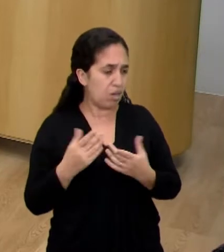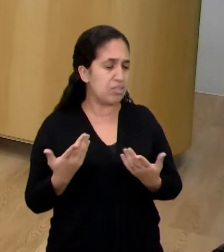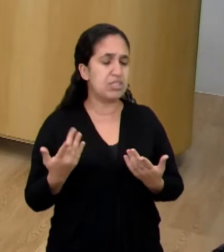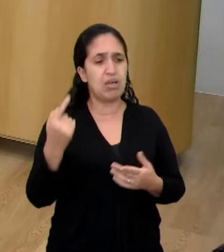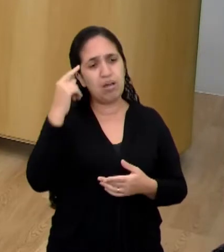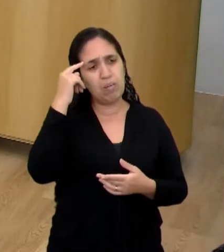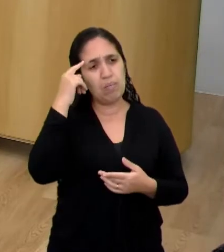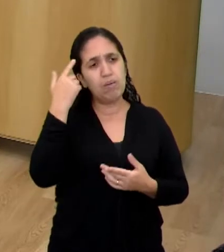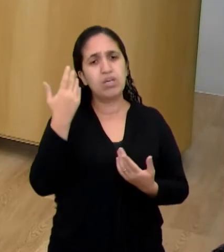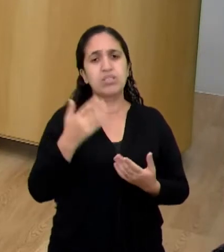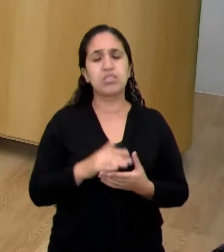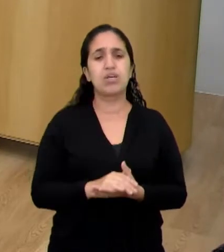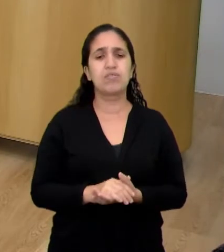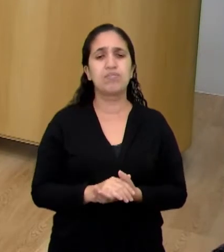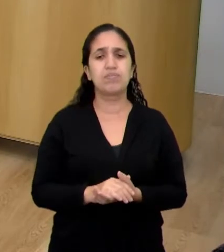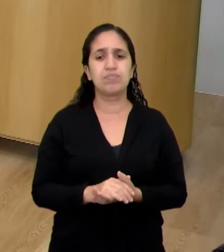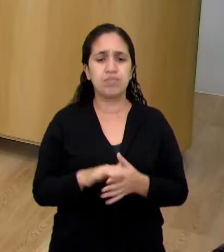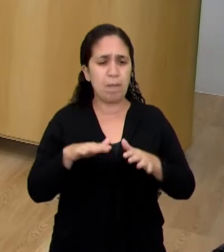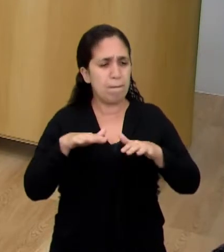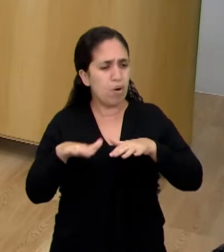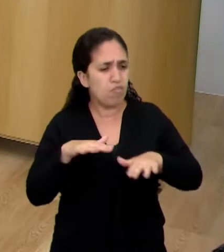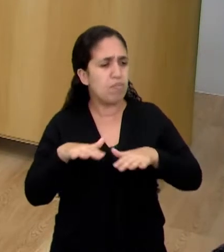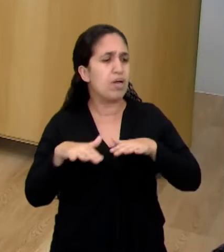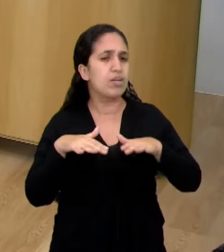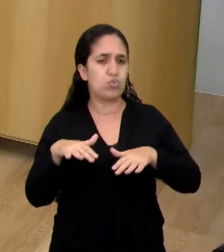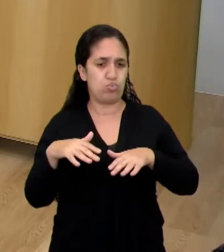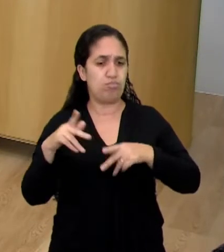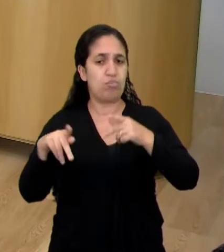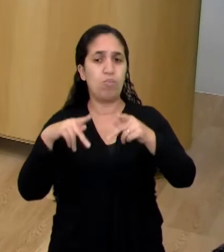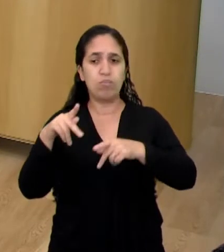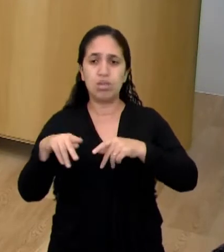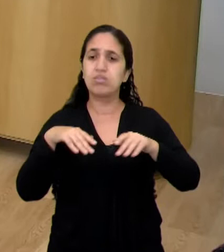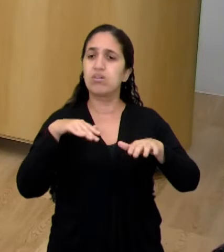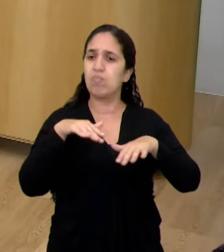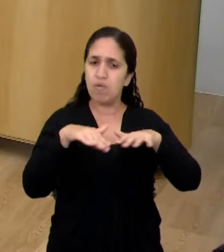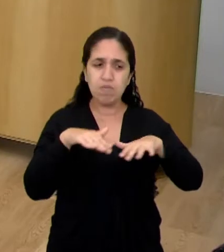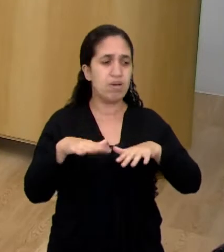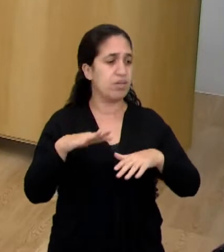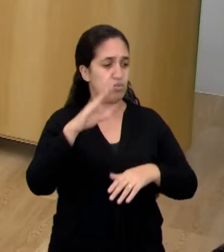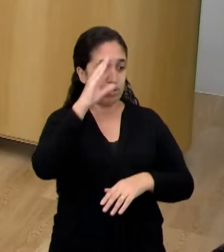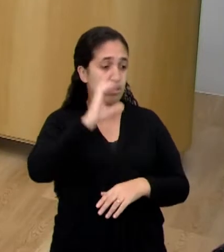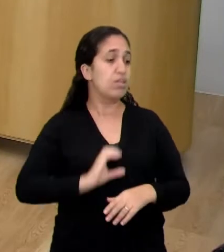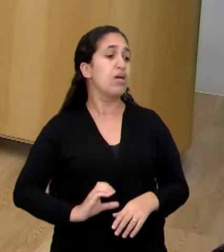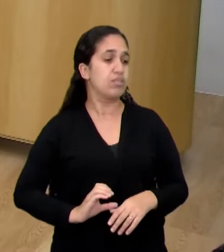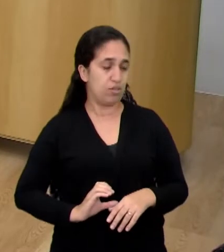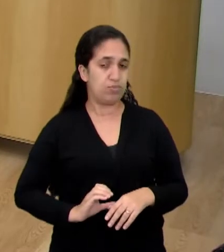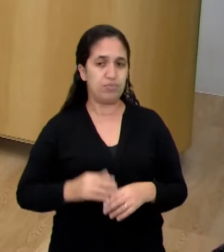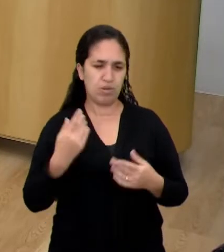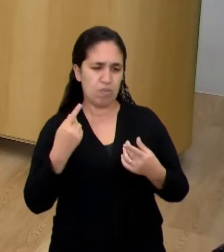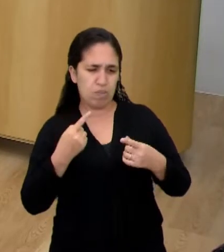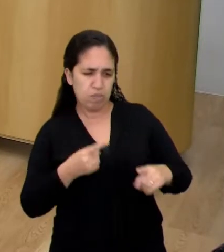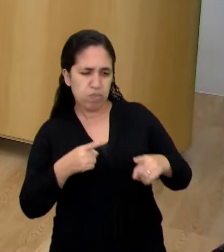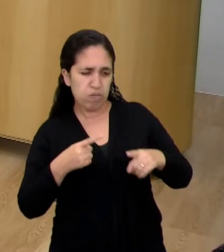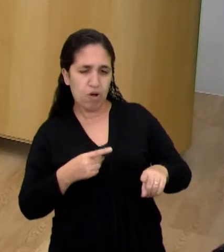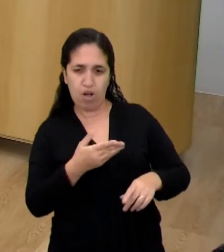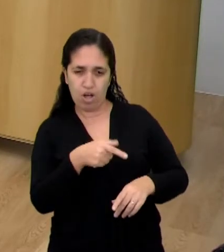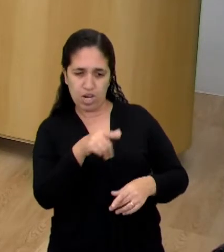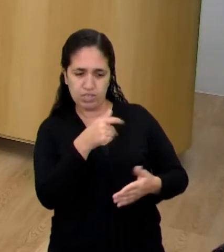da democracia esses movimentos populares, né? Esses movimentos cidadãos. Então, se você provoca uma luta,